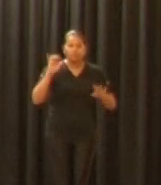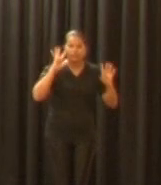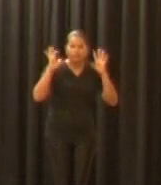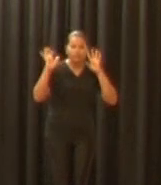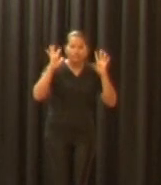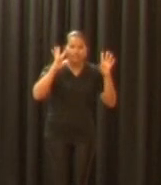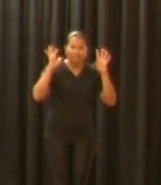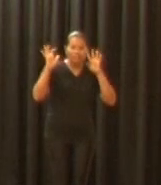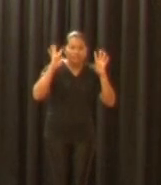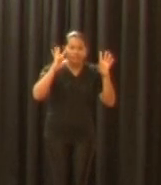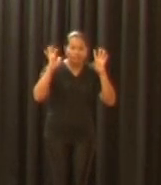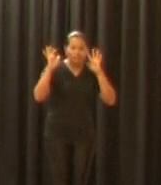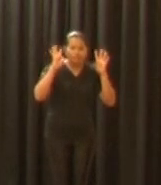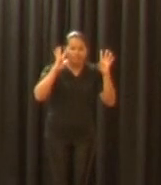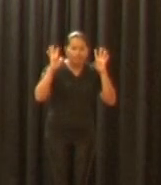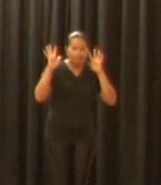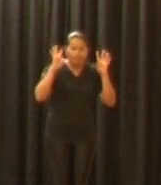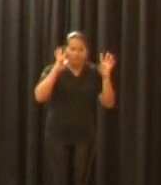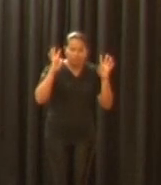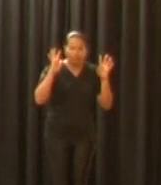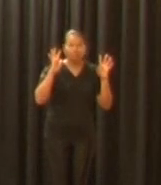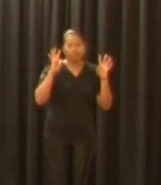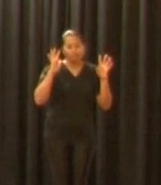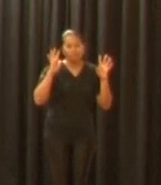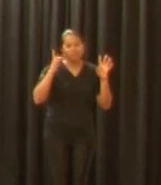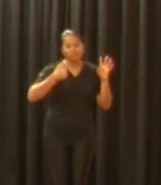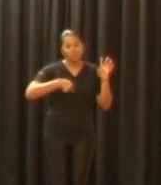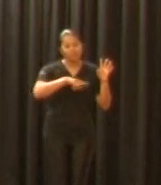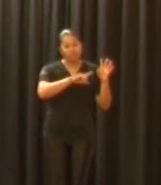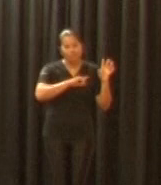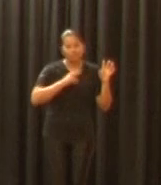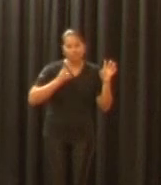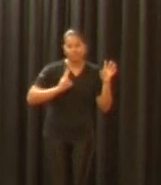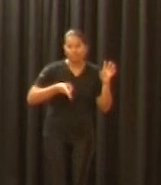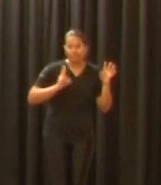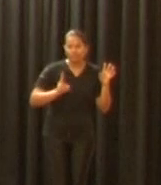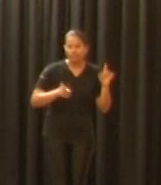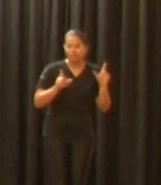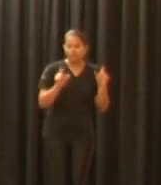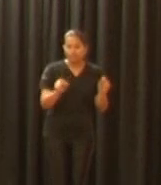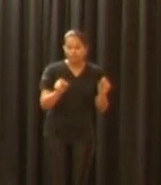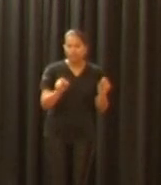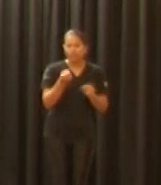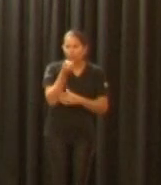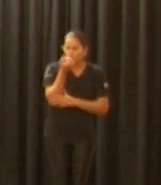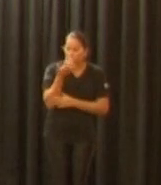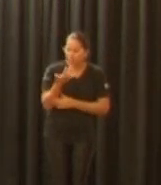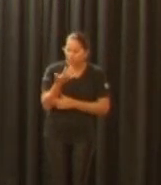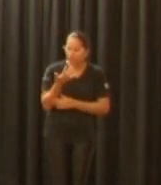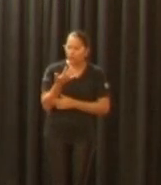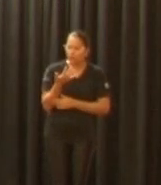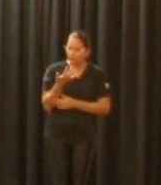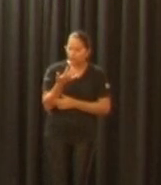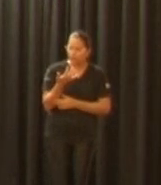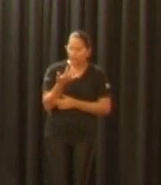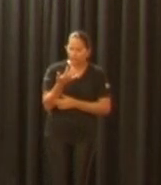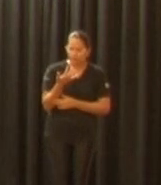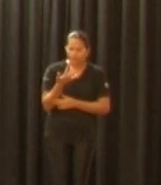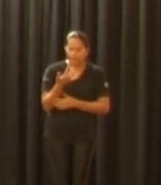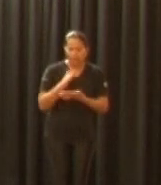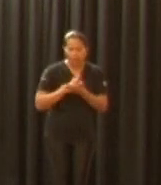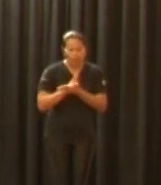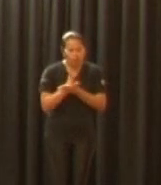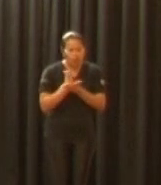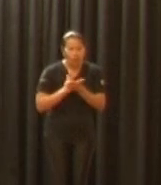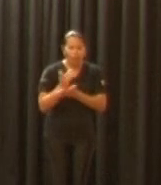são... Ah, ótimo. Nos trazendo reflexões que são instigantes e incômodas,